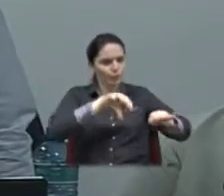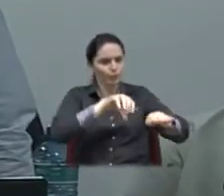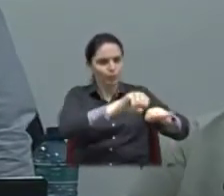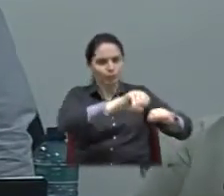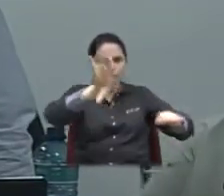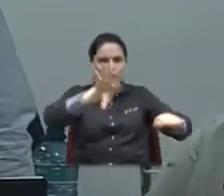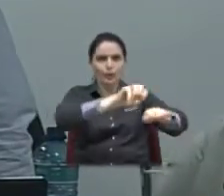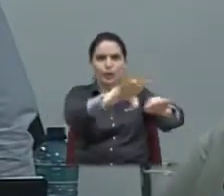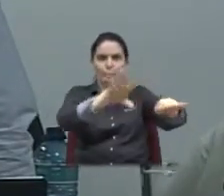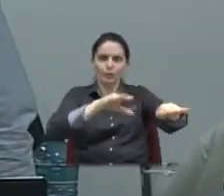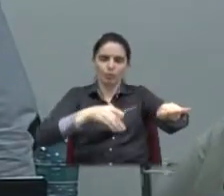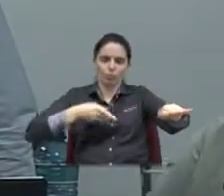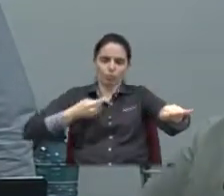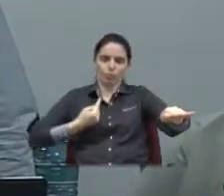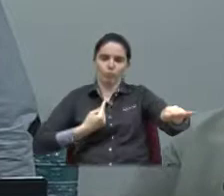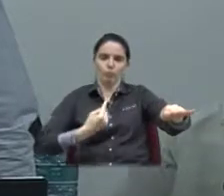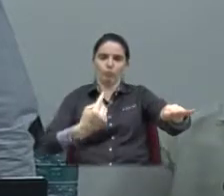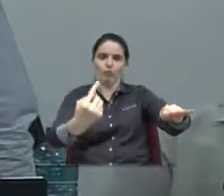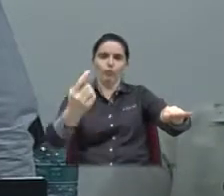Eu fico pensando que